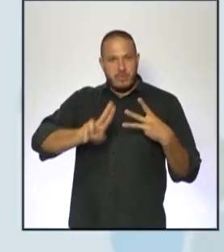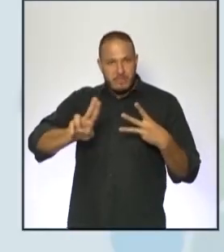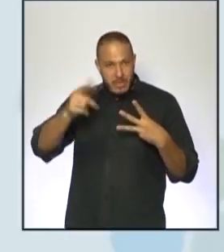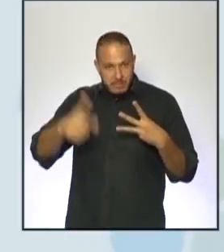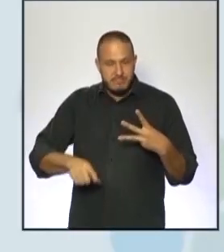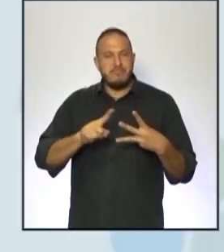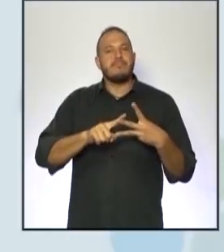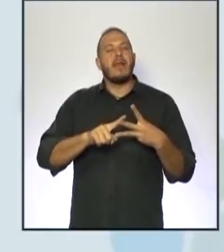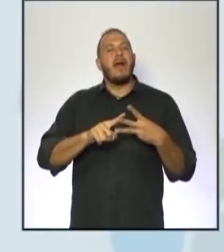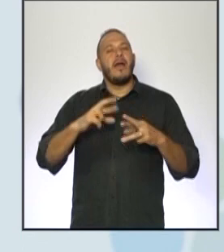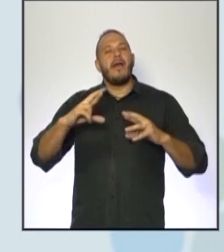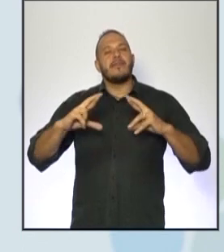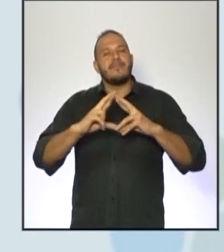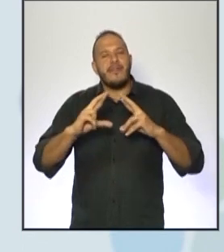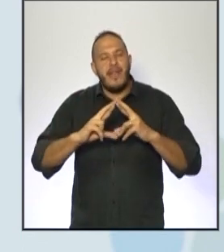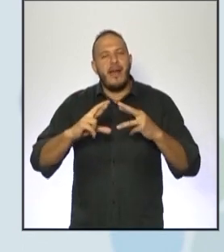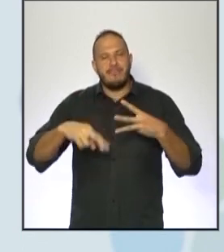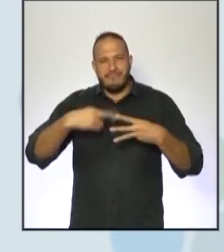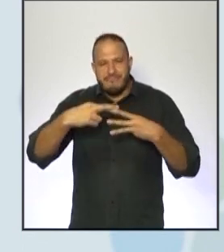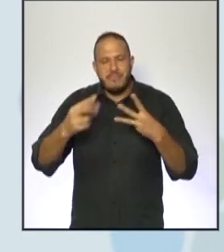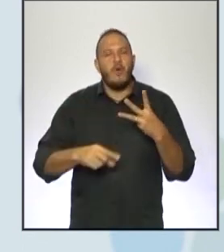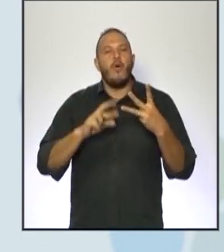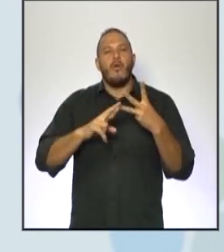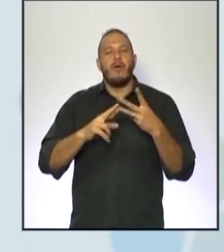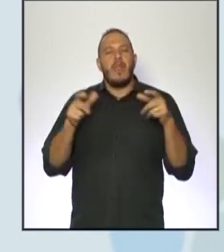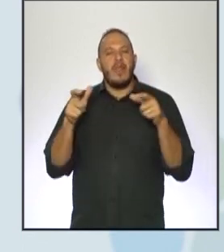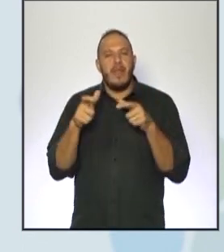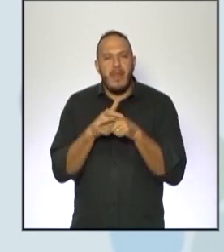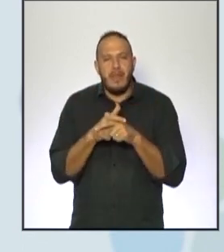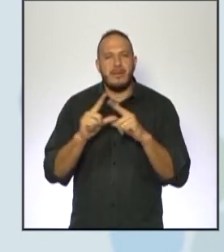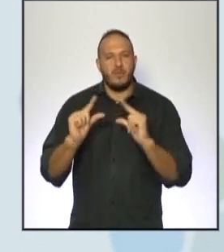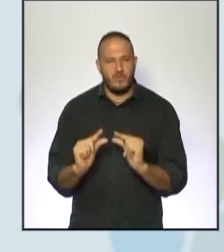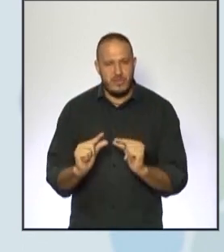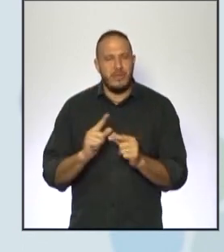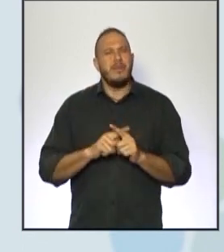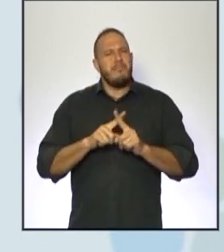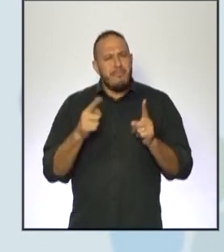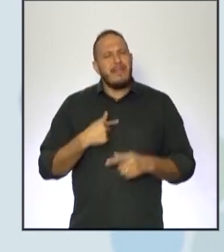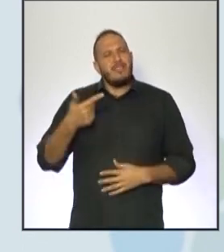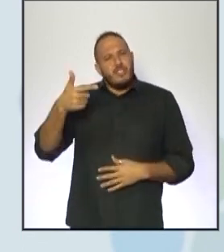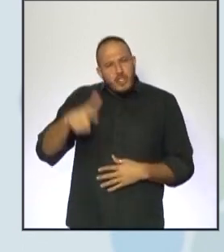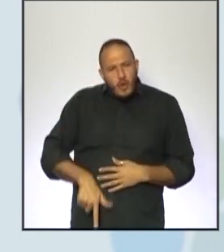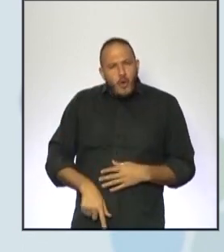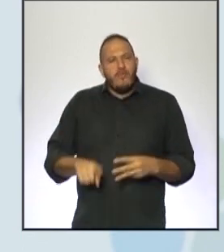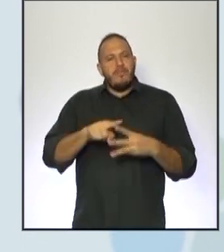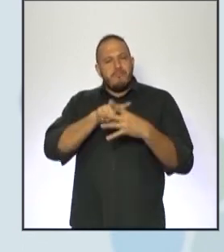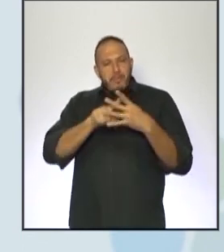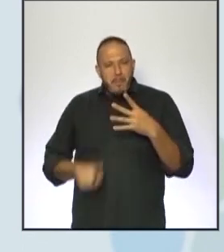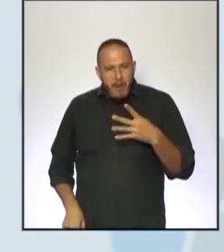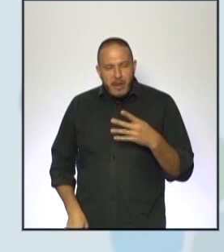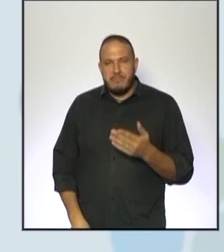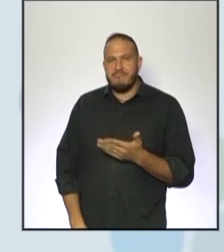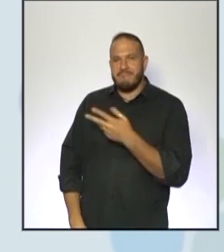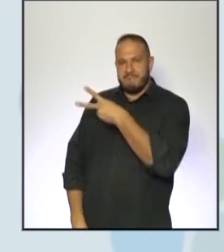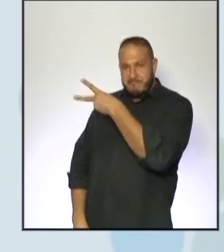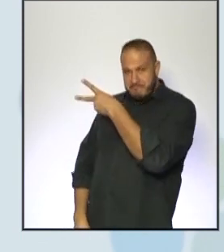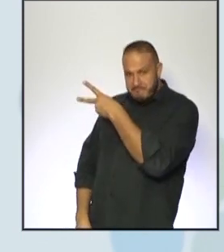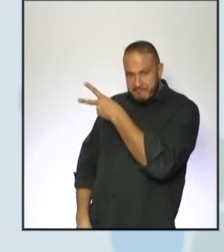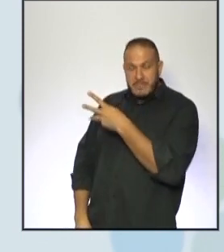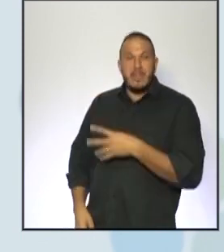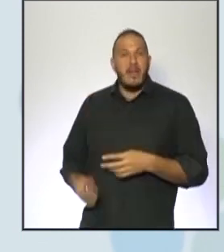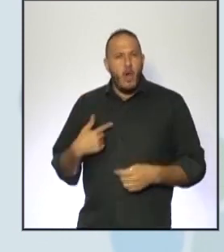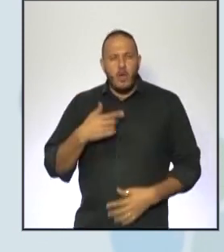reduzir. Mas eu quero acrescentar na nossa conversa, que nós já tivemos, e repassar por elas hoje também, a questão da